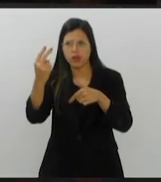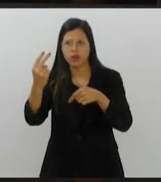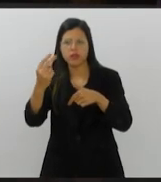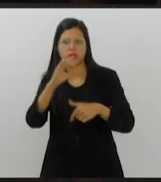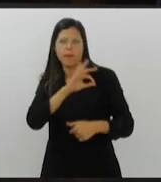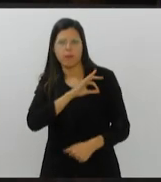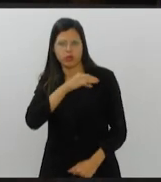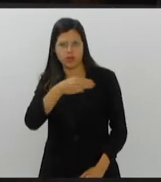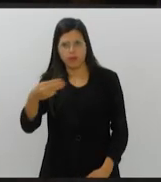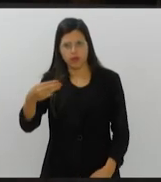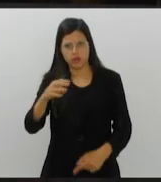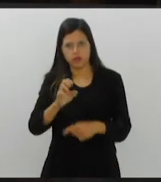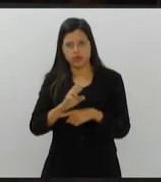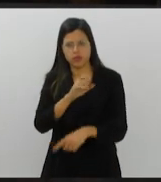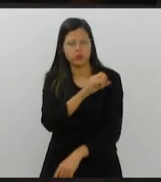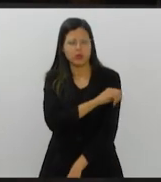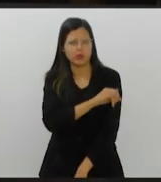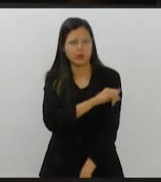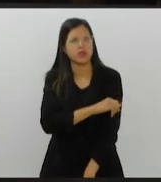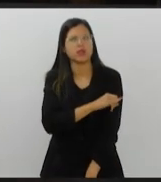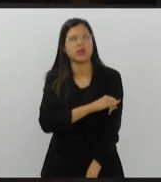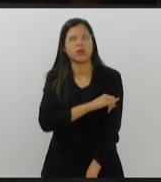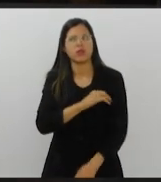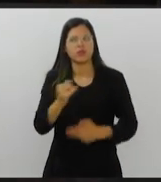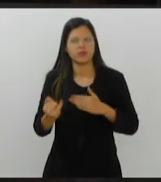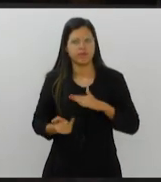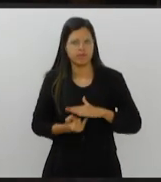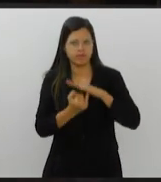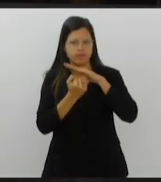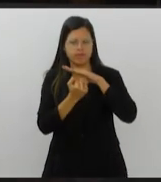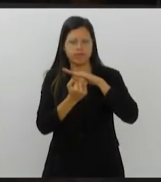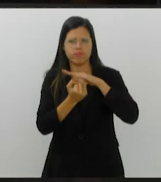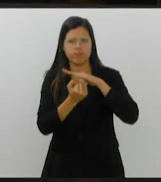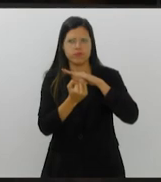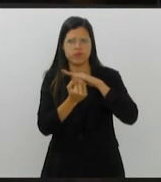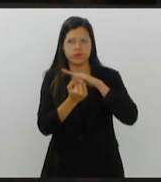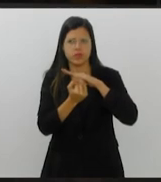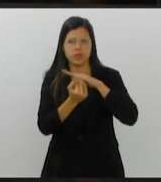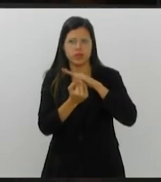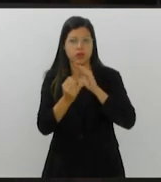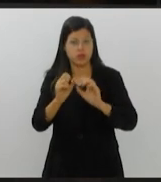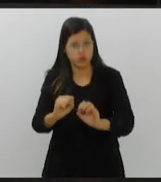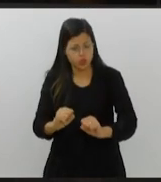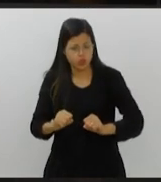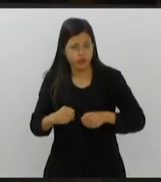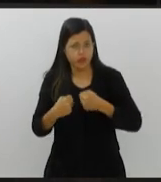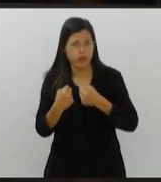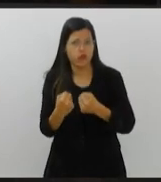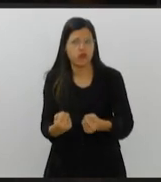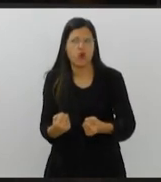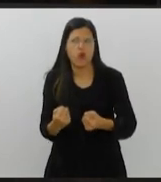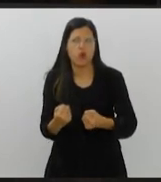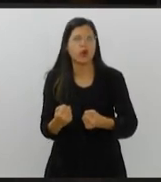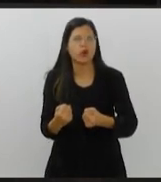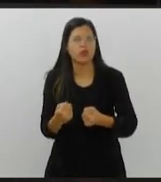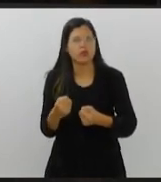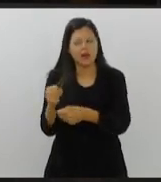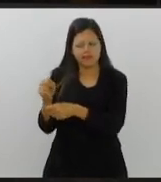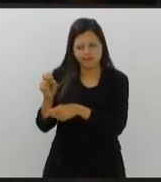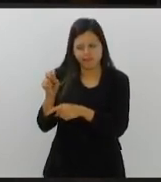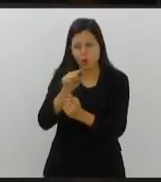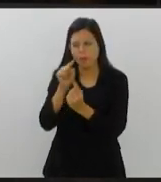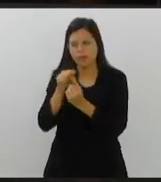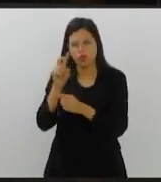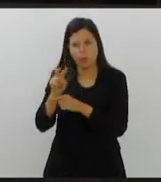Polícia Militar do Estado do Rio de Janeiro, instituição que tanto se dedica na defesa dos seus cidadãos.